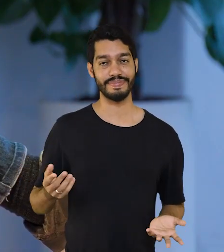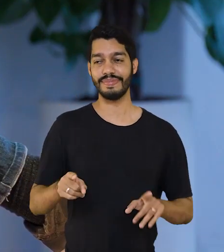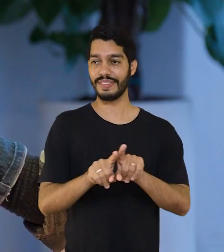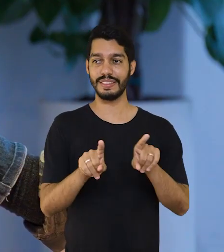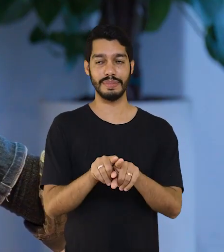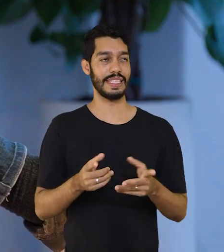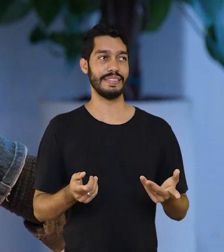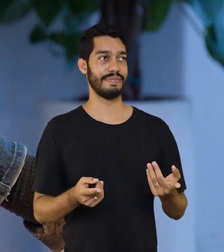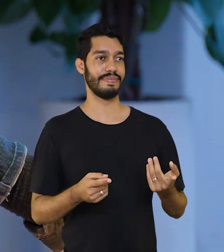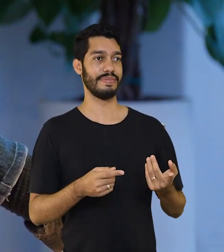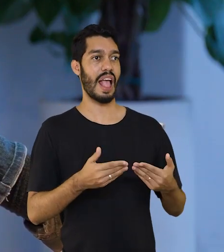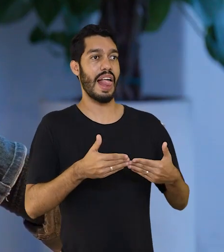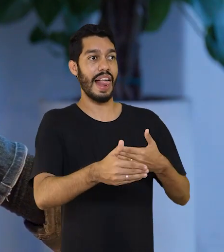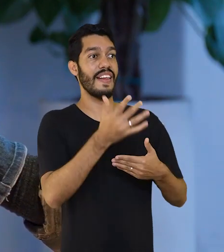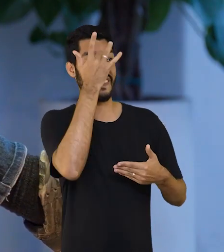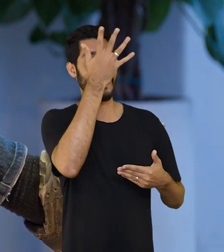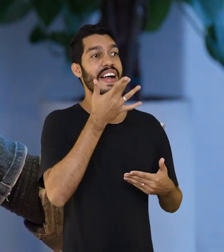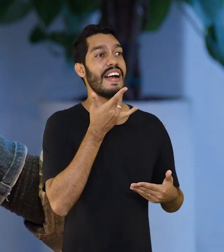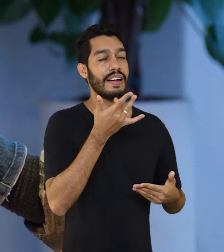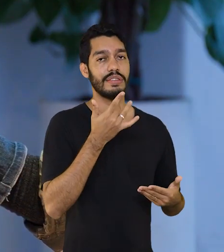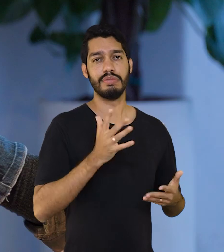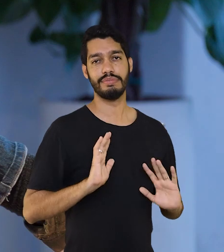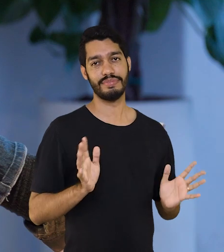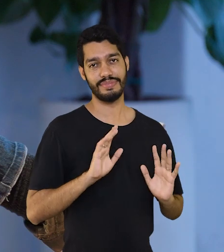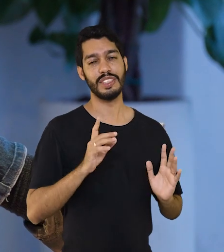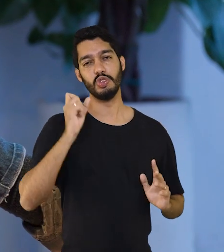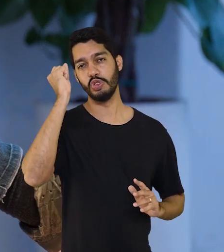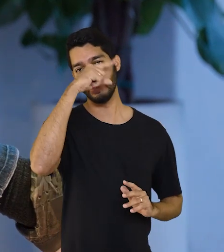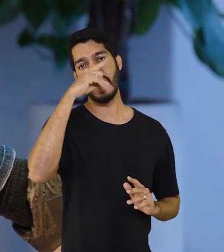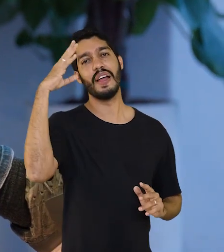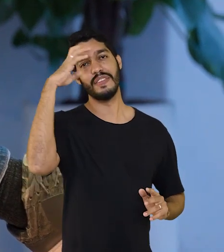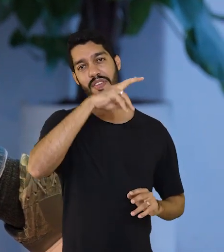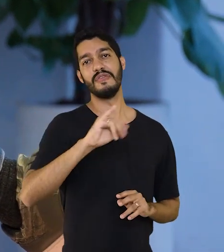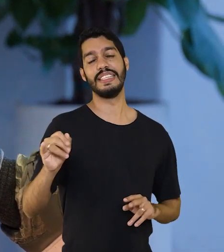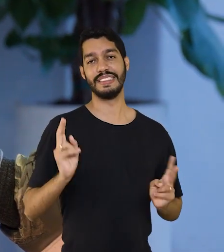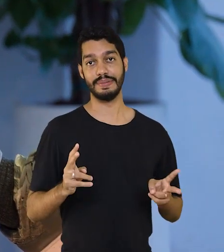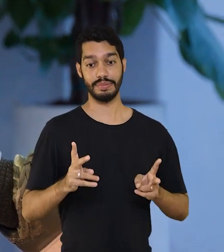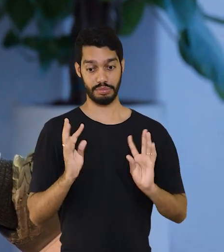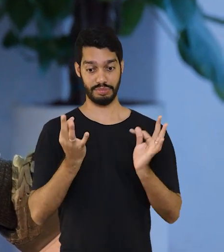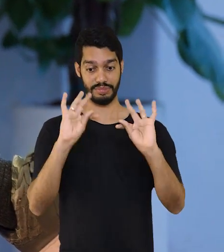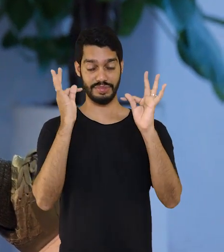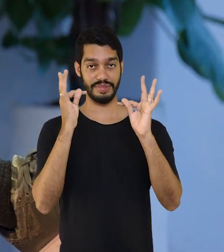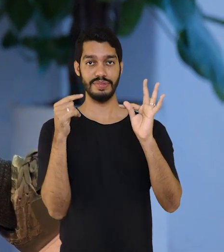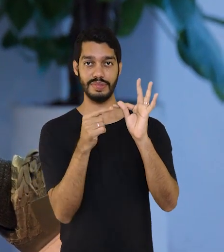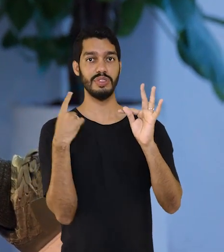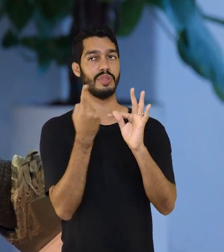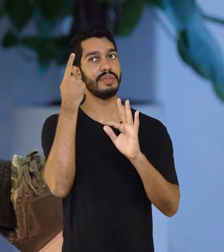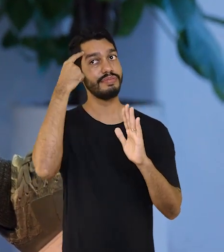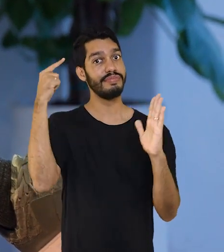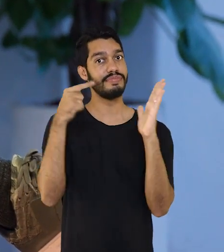fácil, nunca foi e nunca será. E como empresa de tecnologia, é a sua missão você